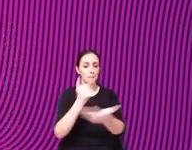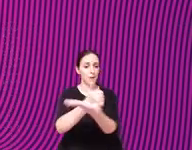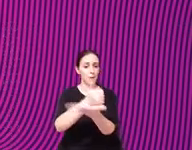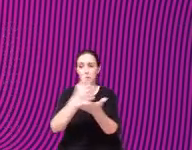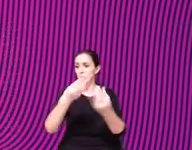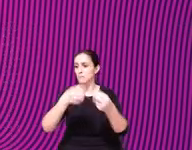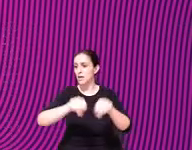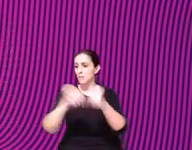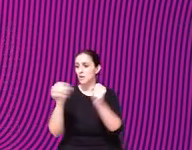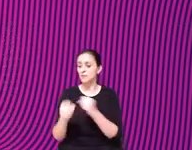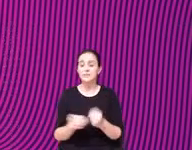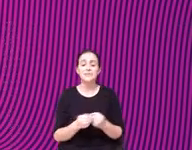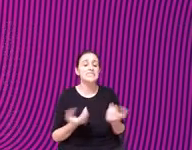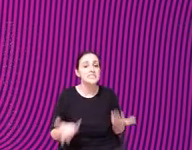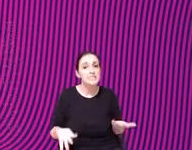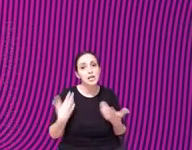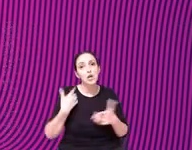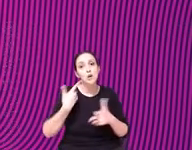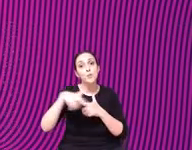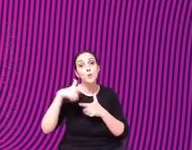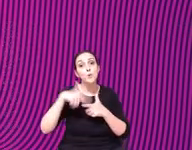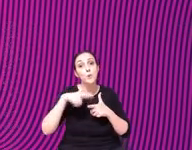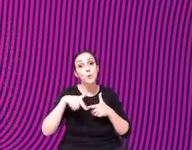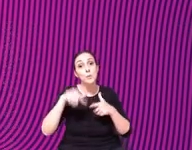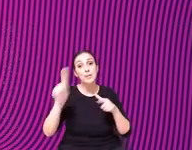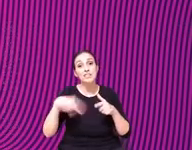Isso é um problema da nossa